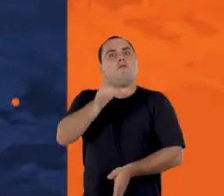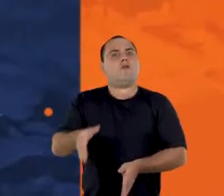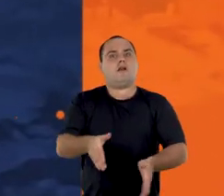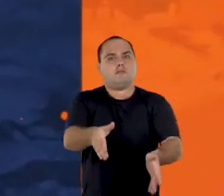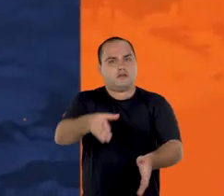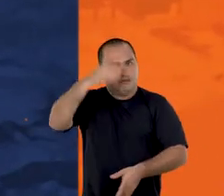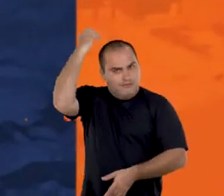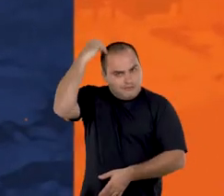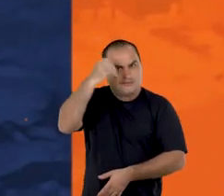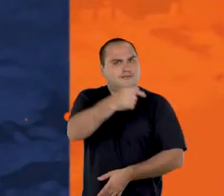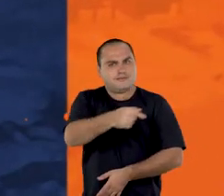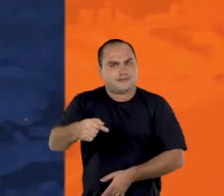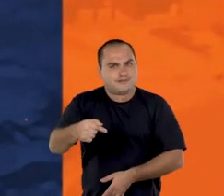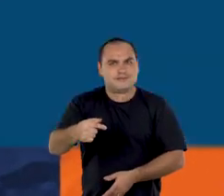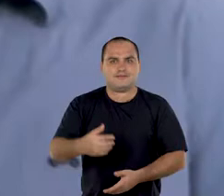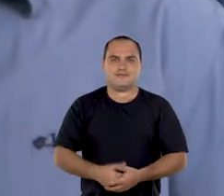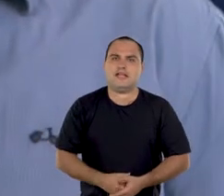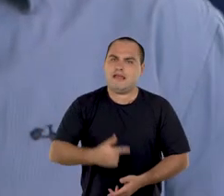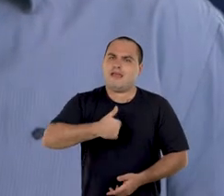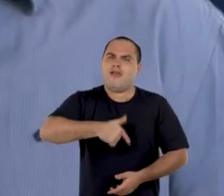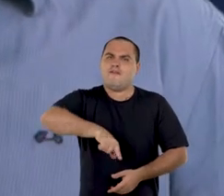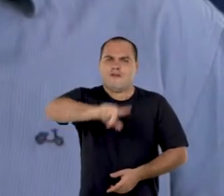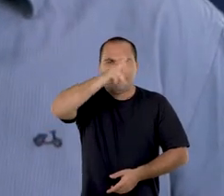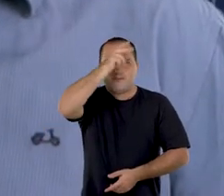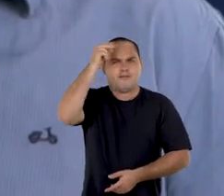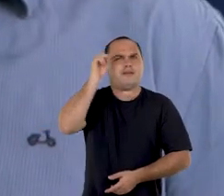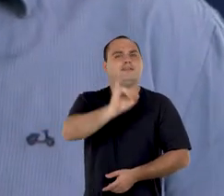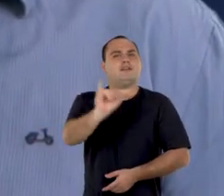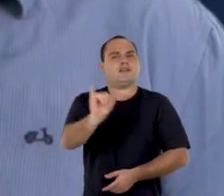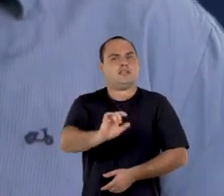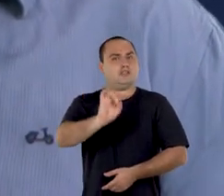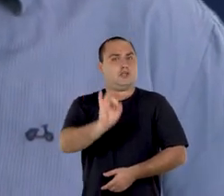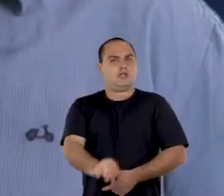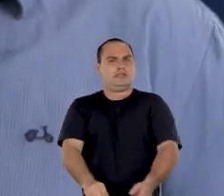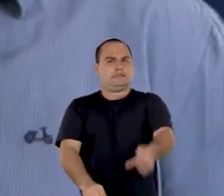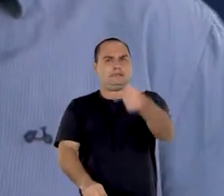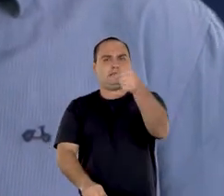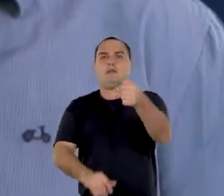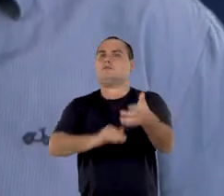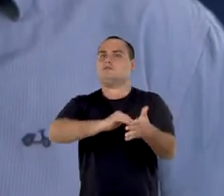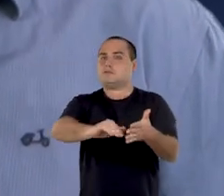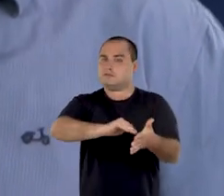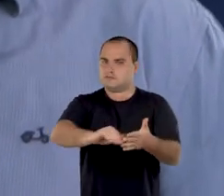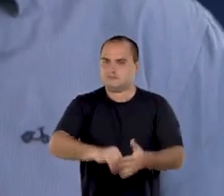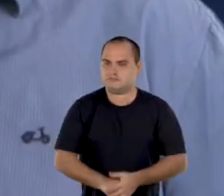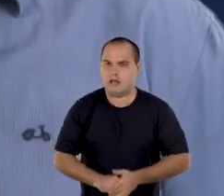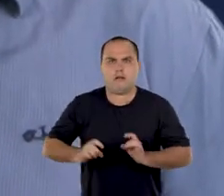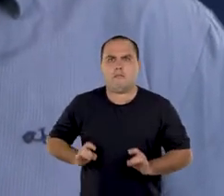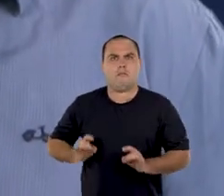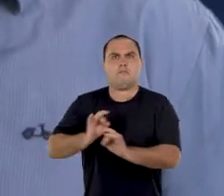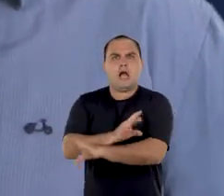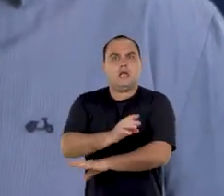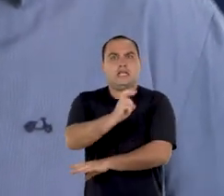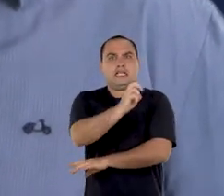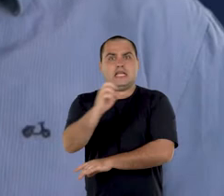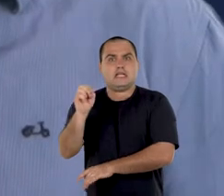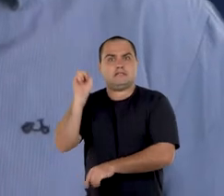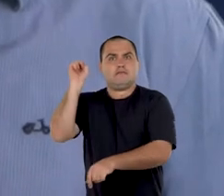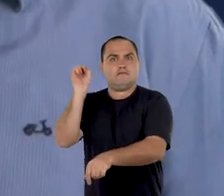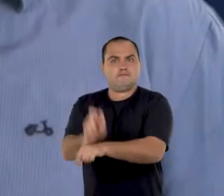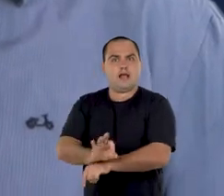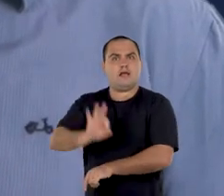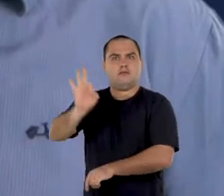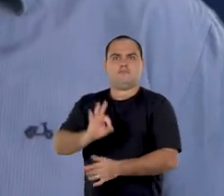caminho. Mafra 77. Vou governar Itajaí com apenas 7 secretarias e acabar com mais de